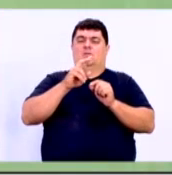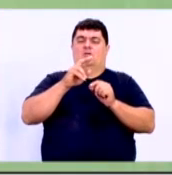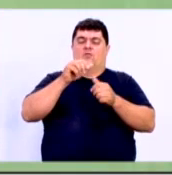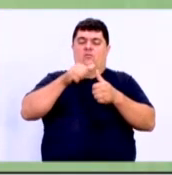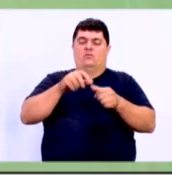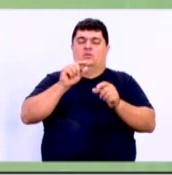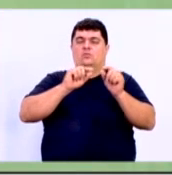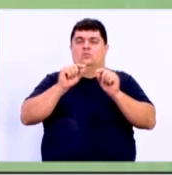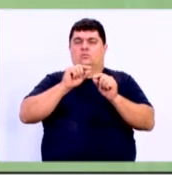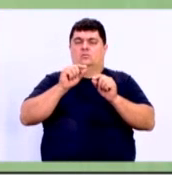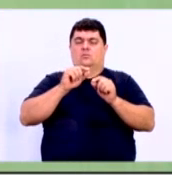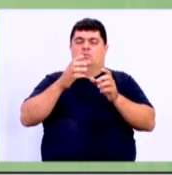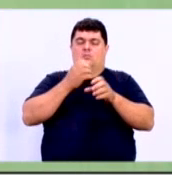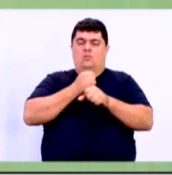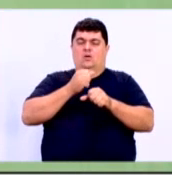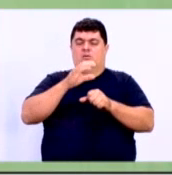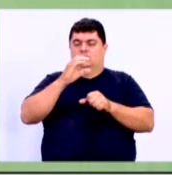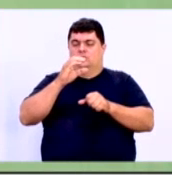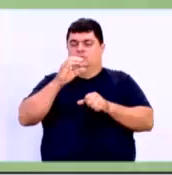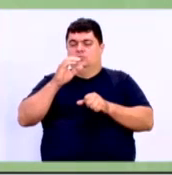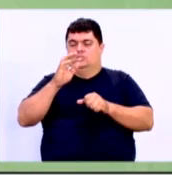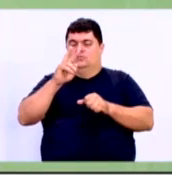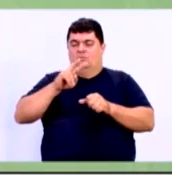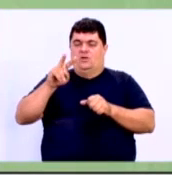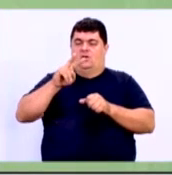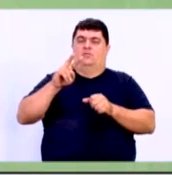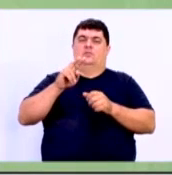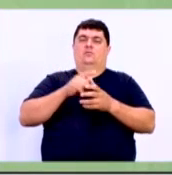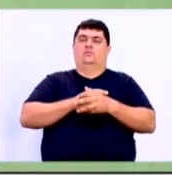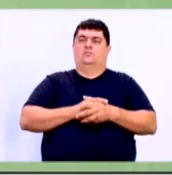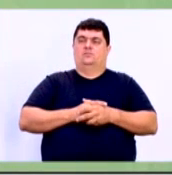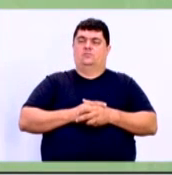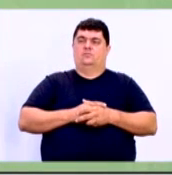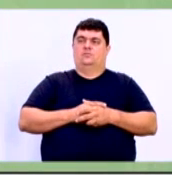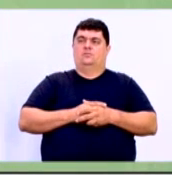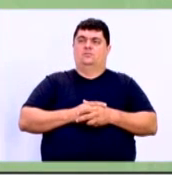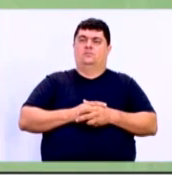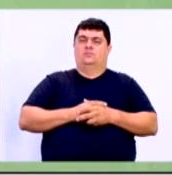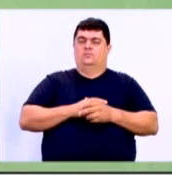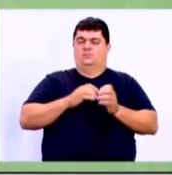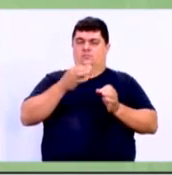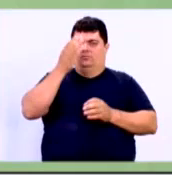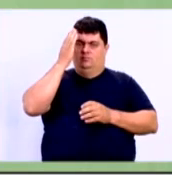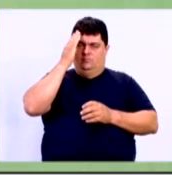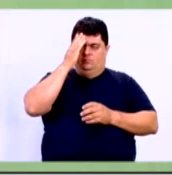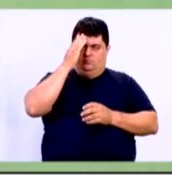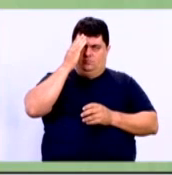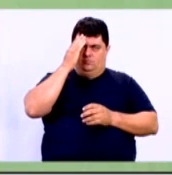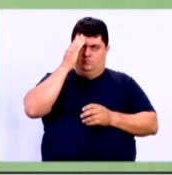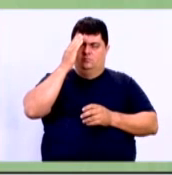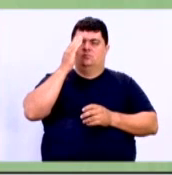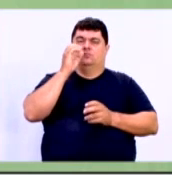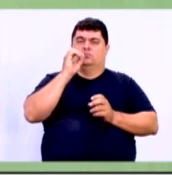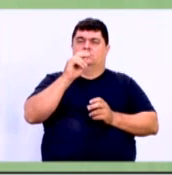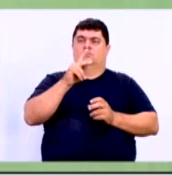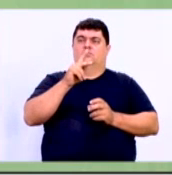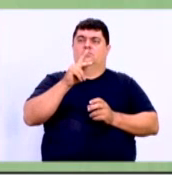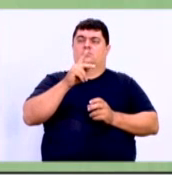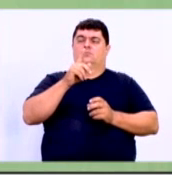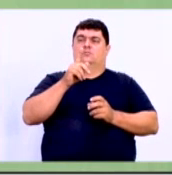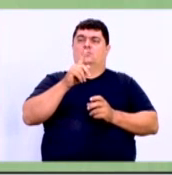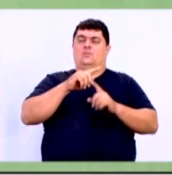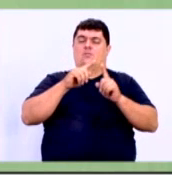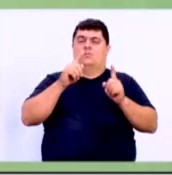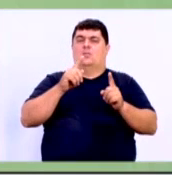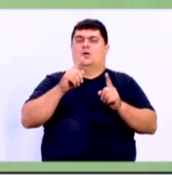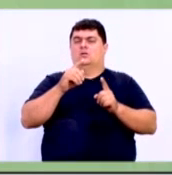fixo mais custo variável. Certo? Isso aí. Mas e no